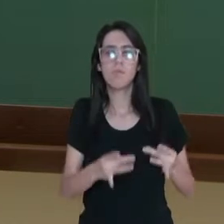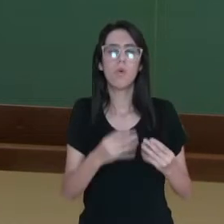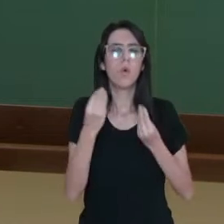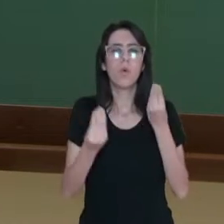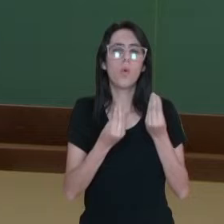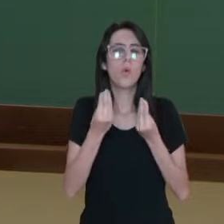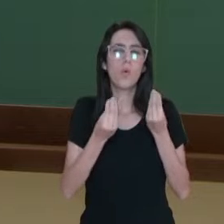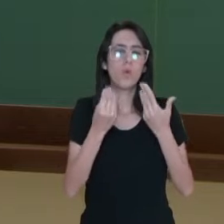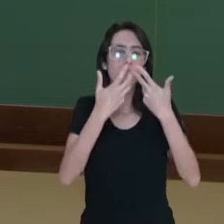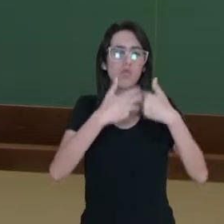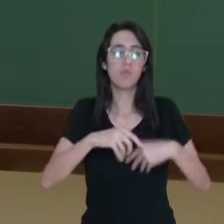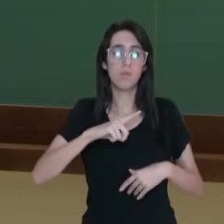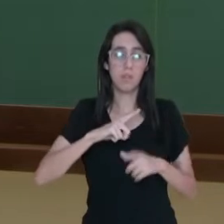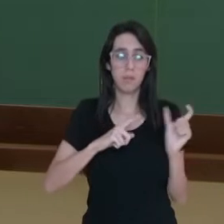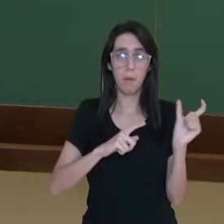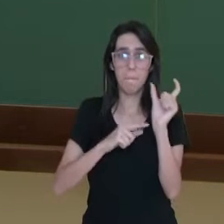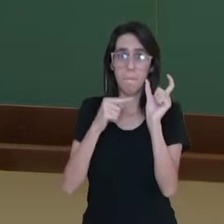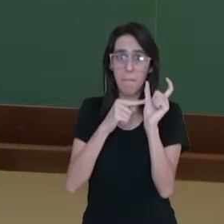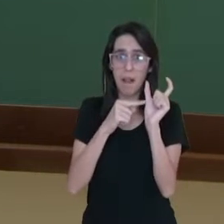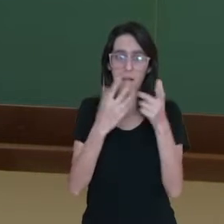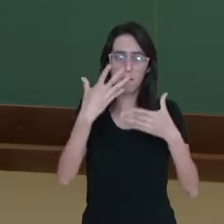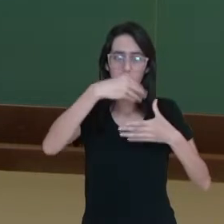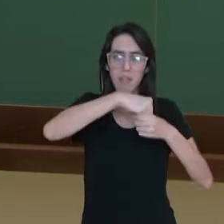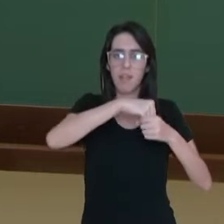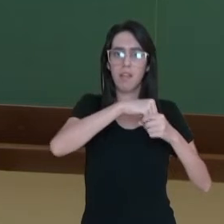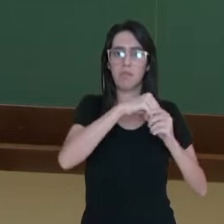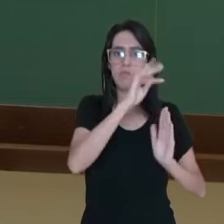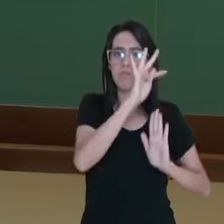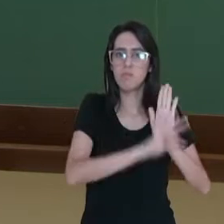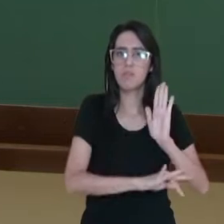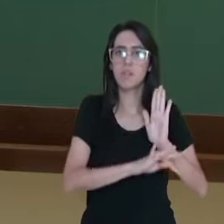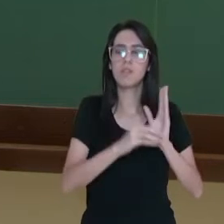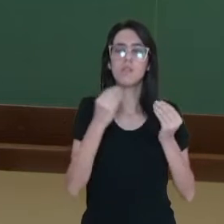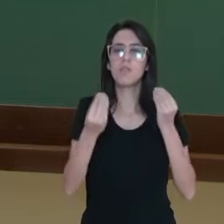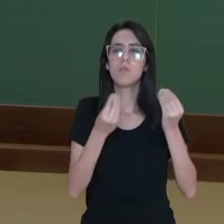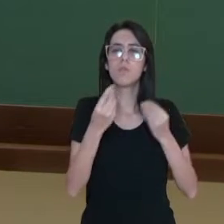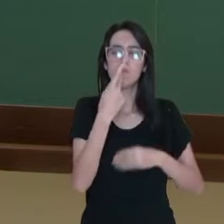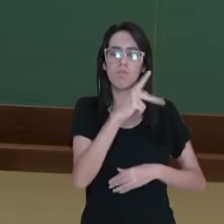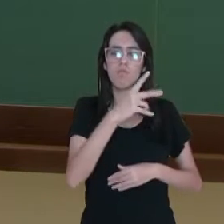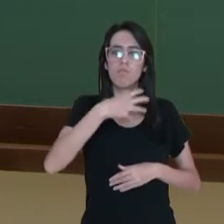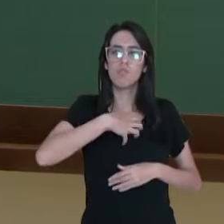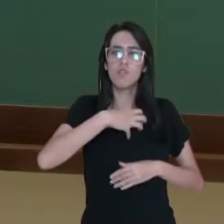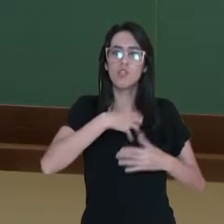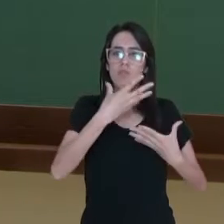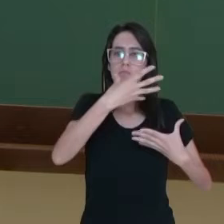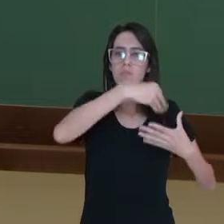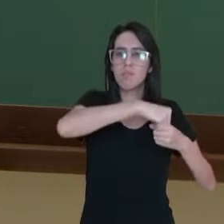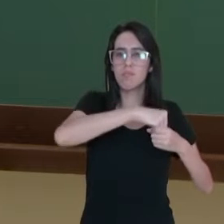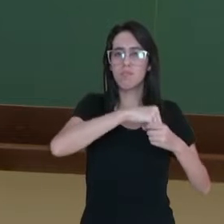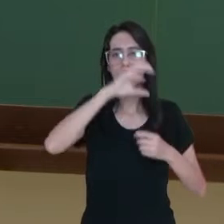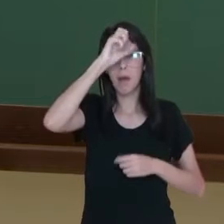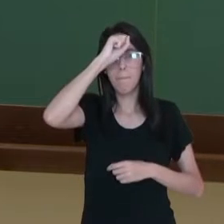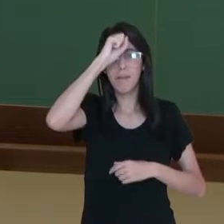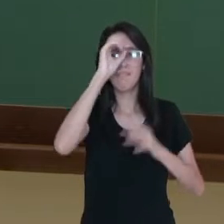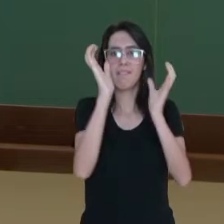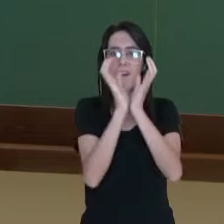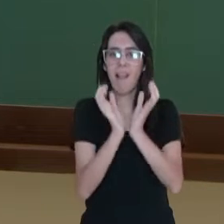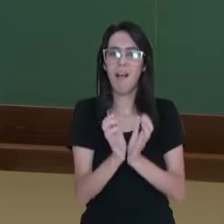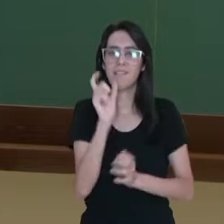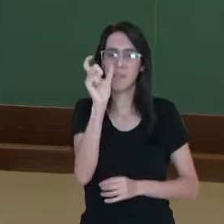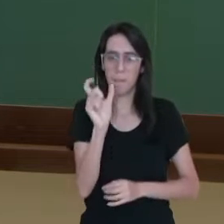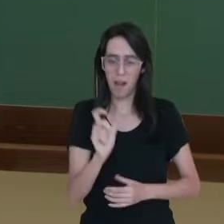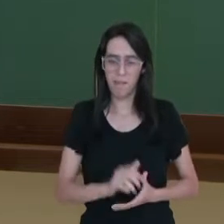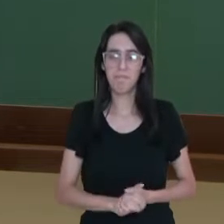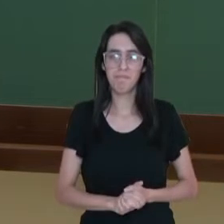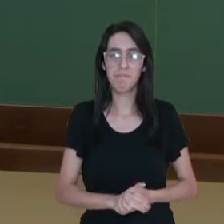da palavra inserida dentro de uma frase. Morfologia, ela trabalha a classe de palavras. E